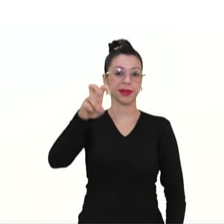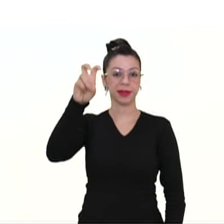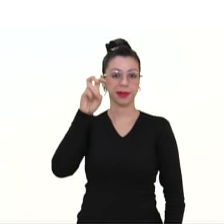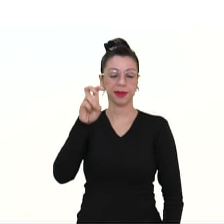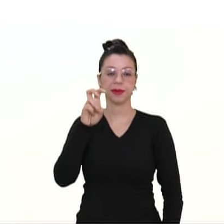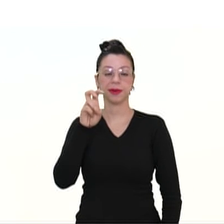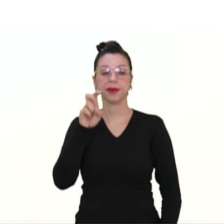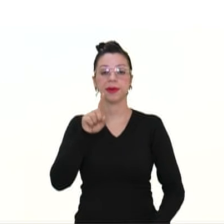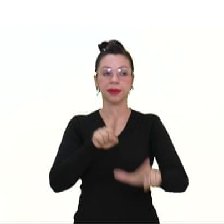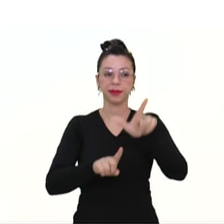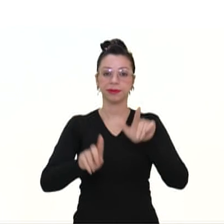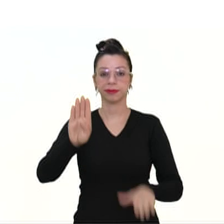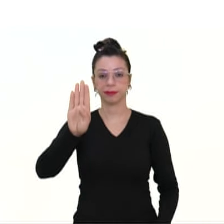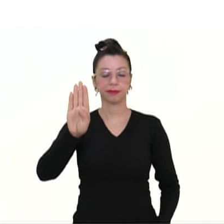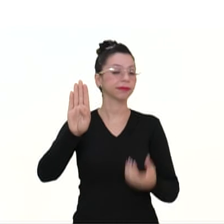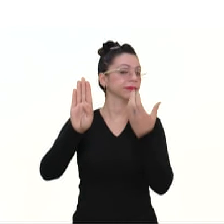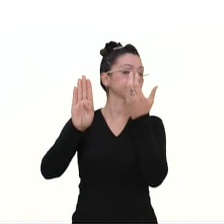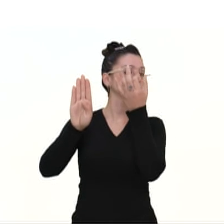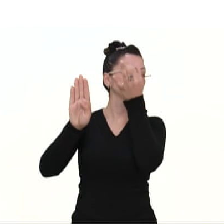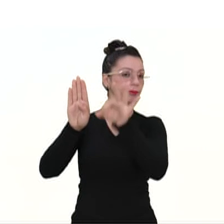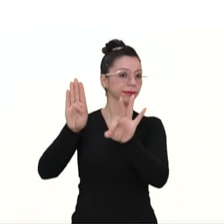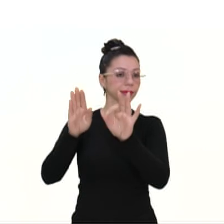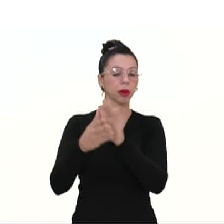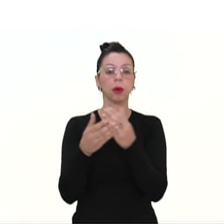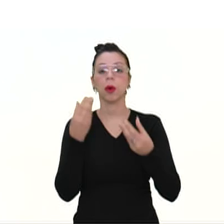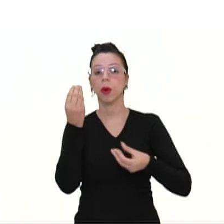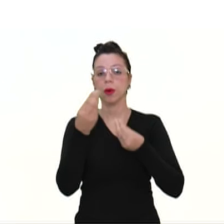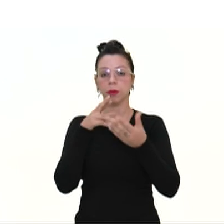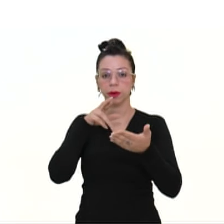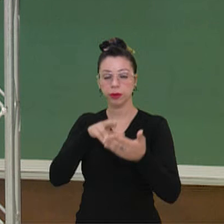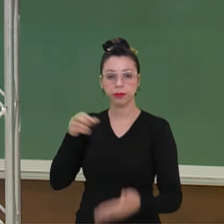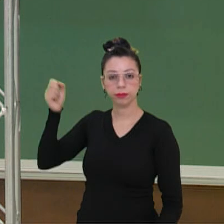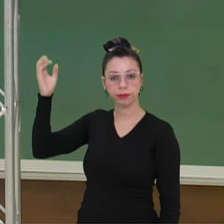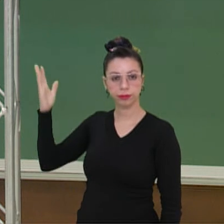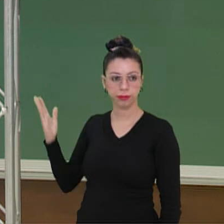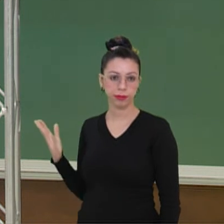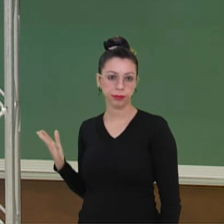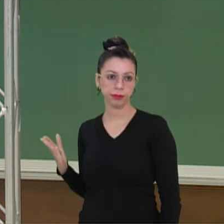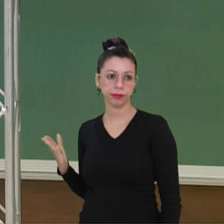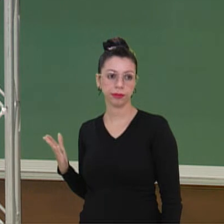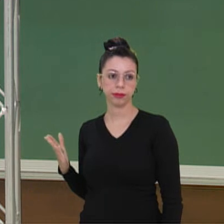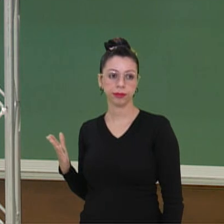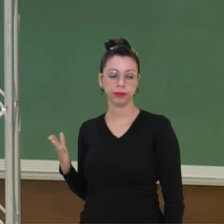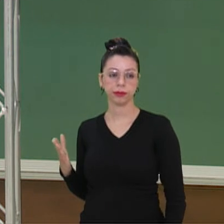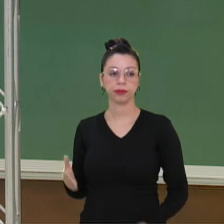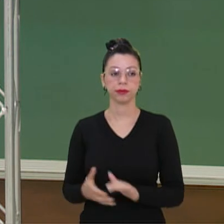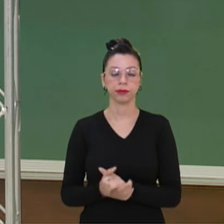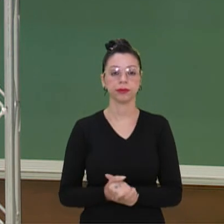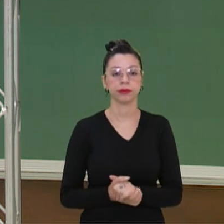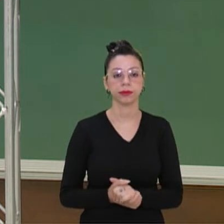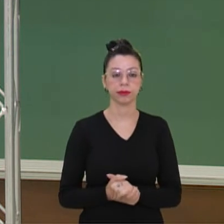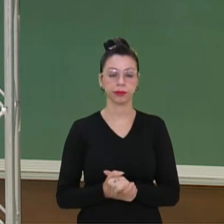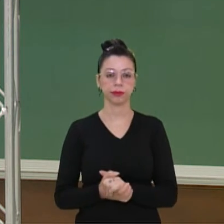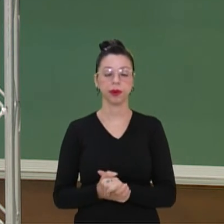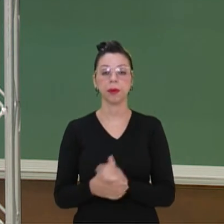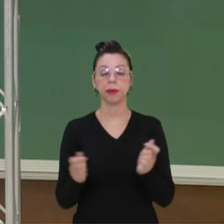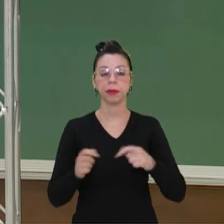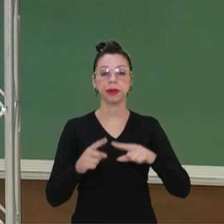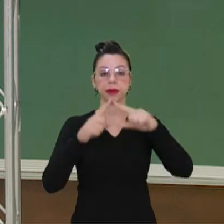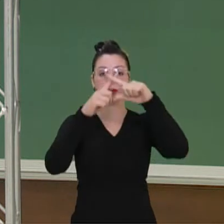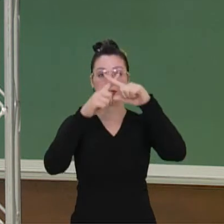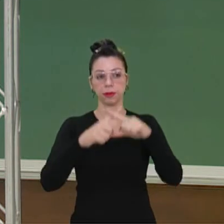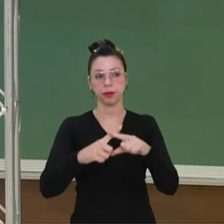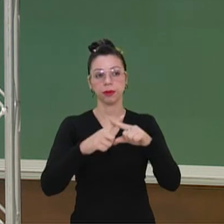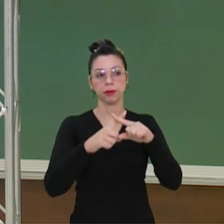B, ok? Olha como que resolve isso daqui. Tá ali, ó, colocando 30 está para 260, assim como o x está para